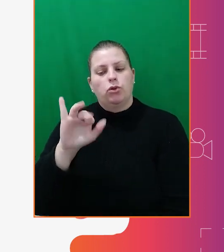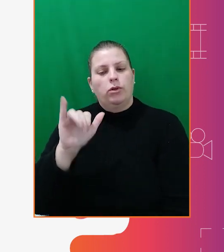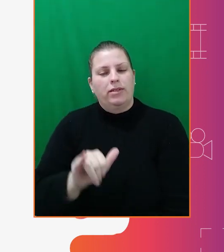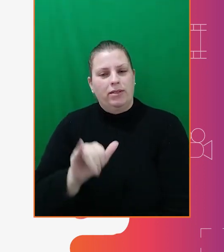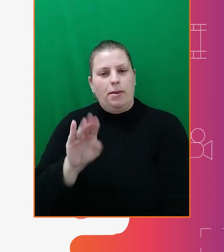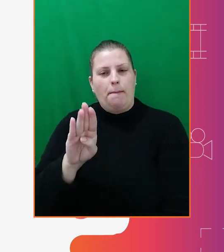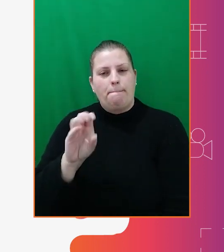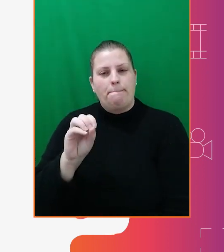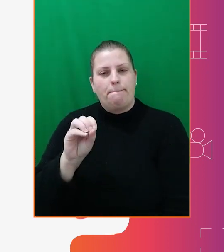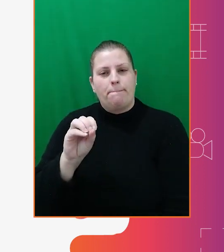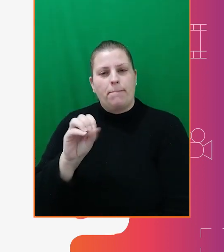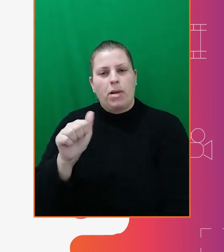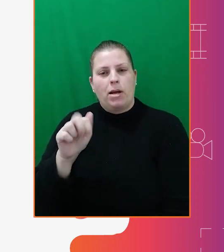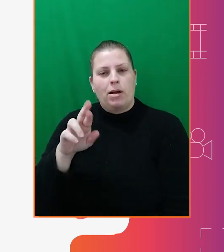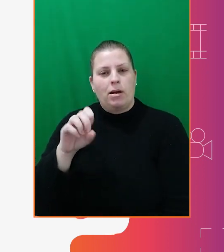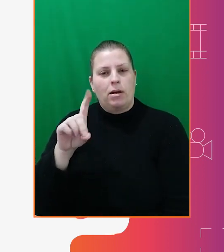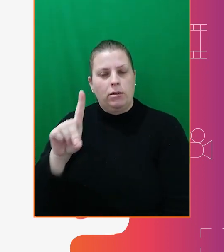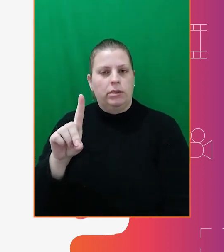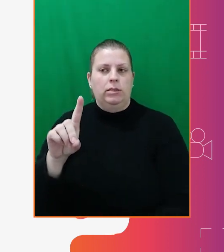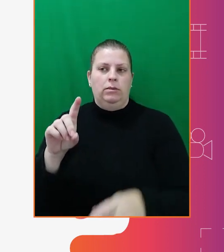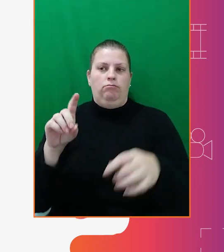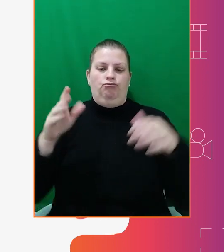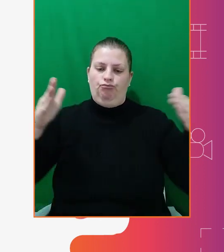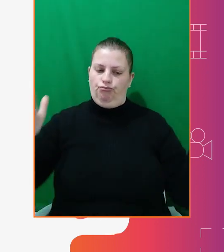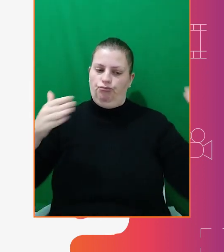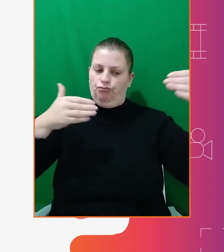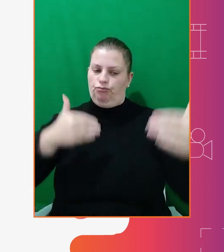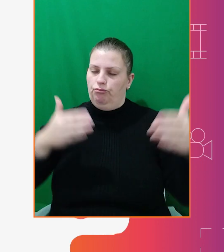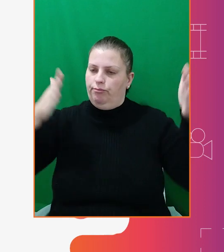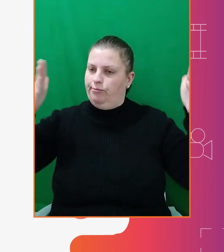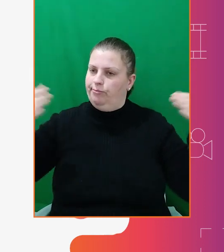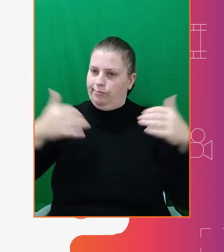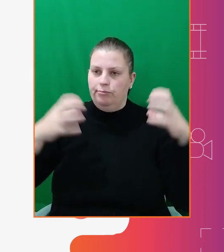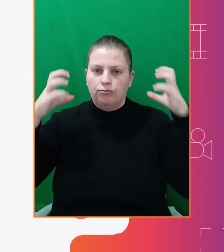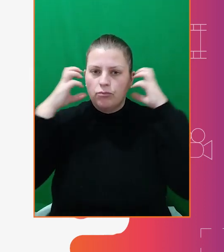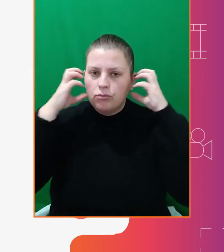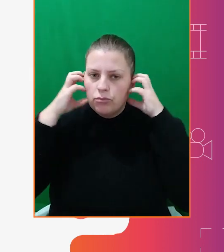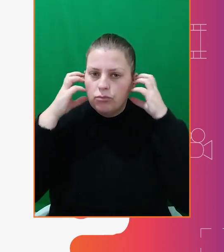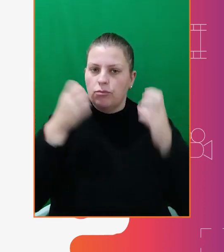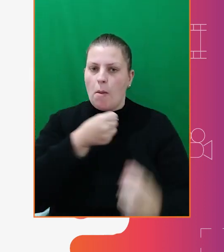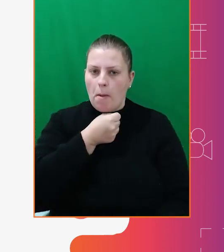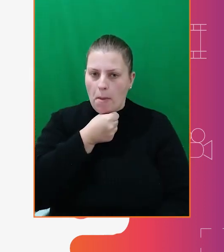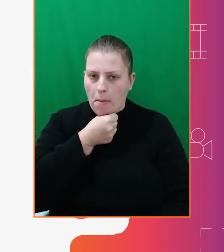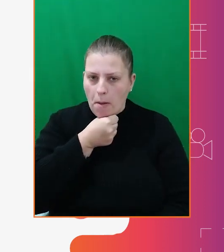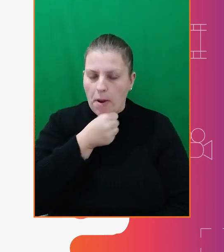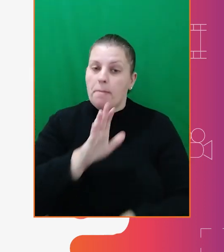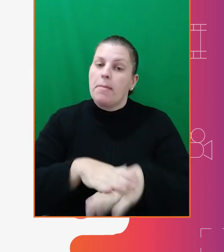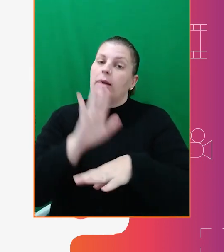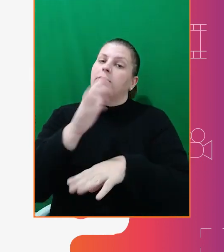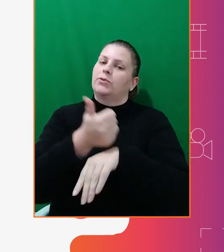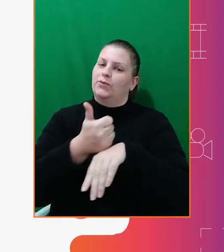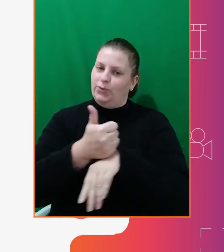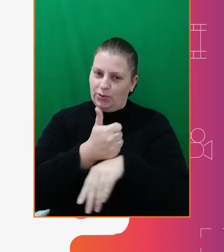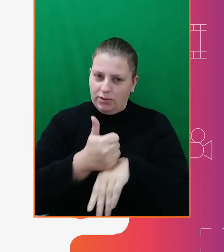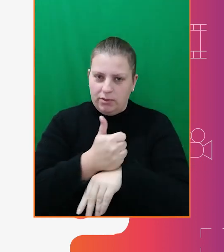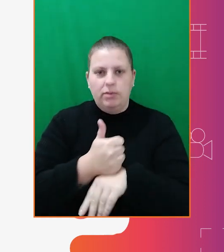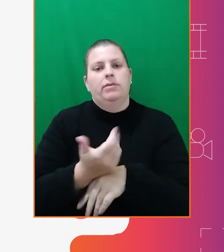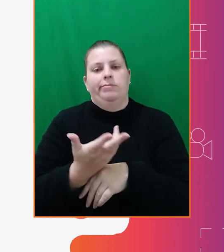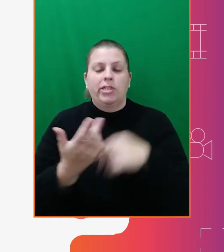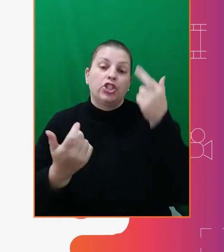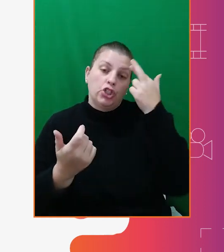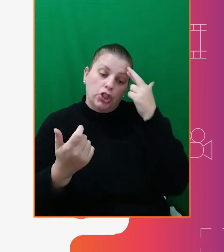Há uma distinção bem nítida com relação à gravação de animação, e são duas, a interpretação e a dublagem. E